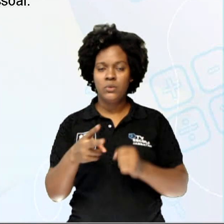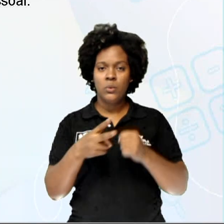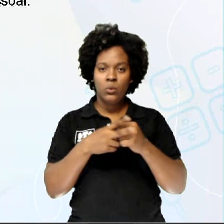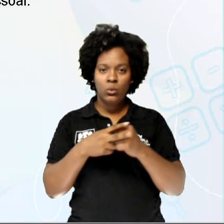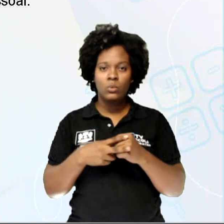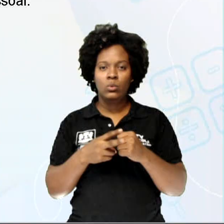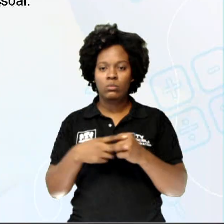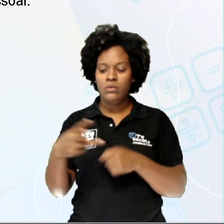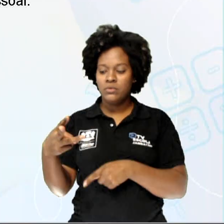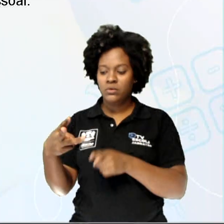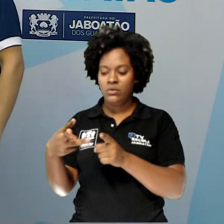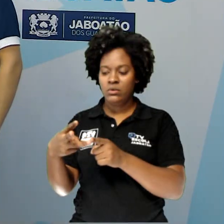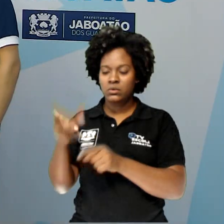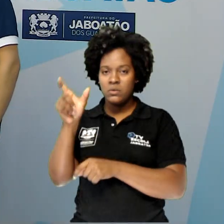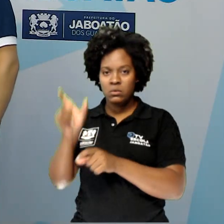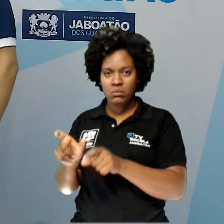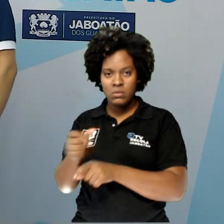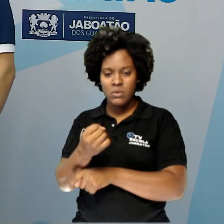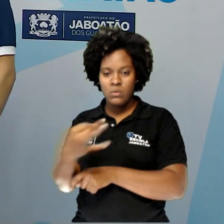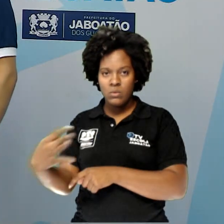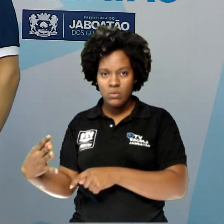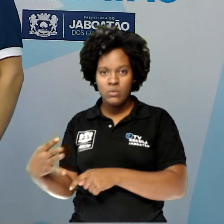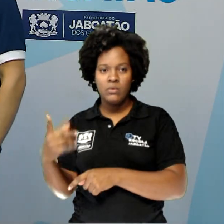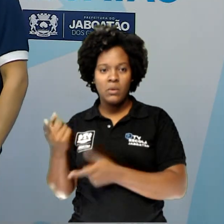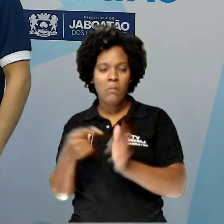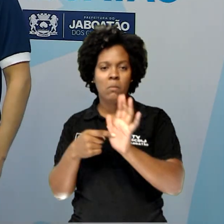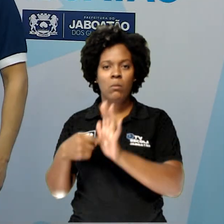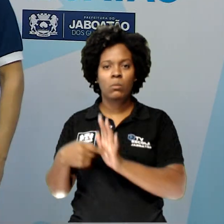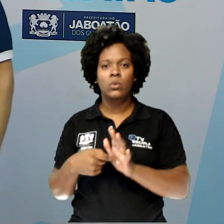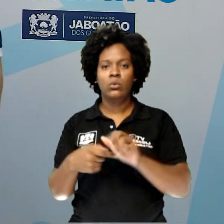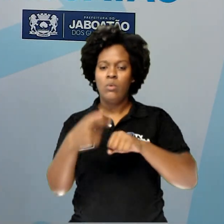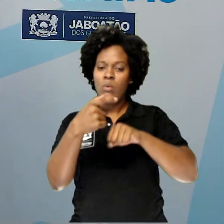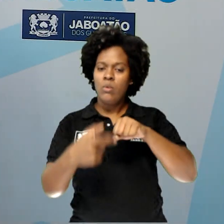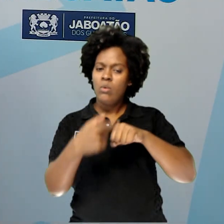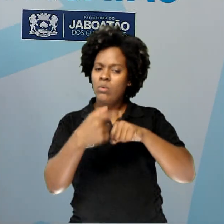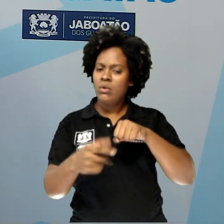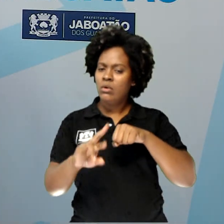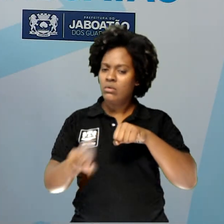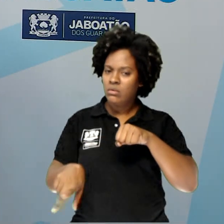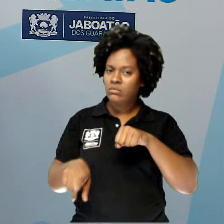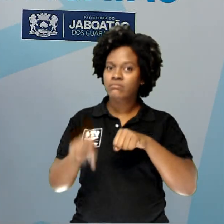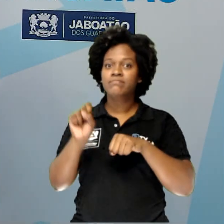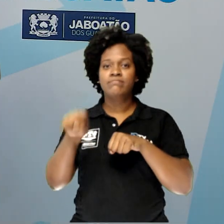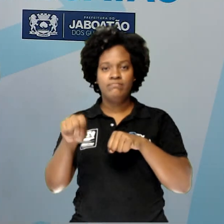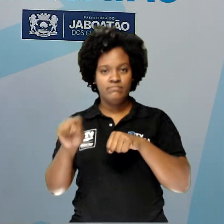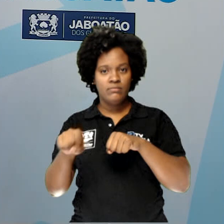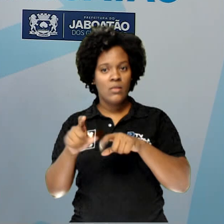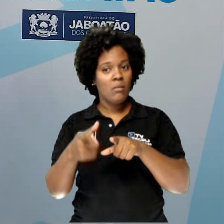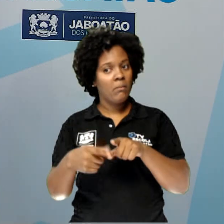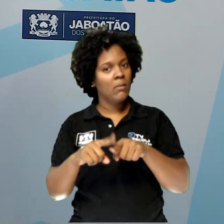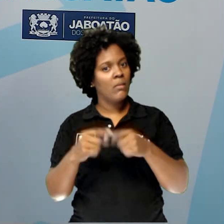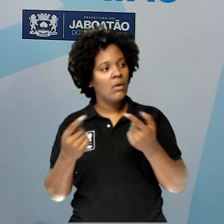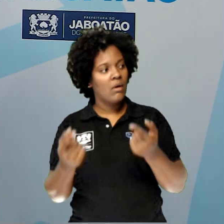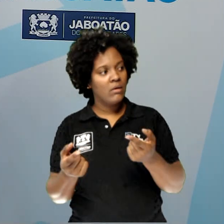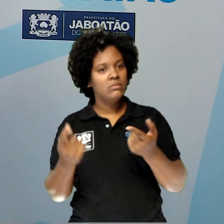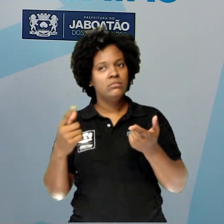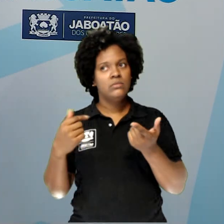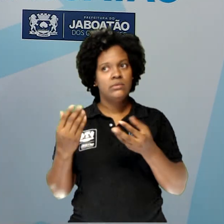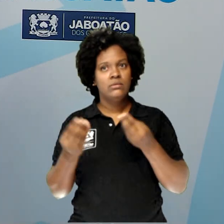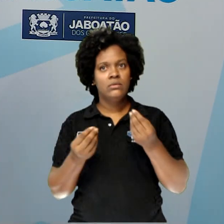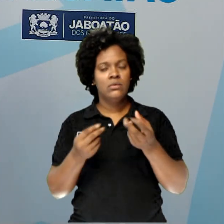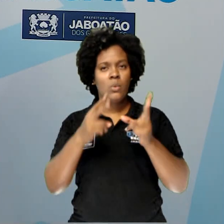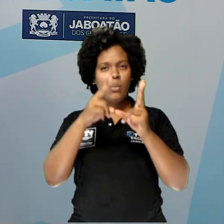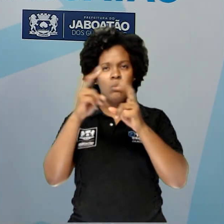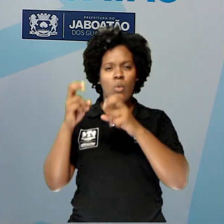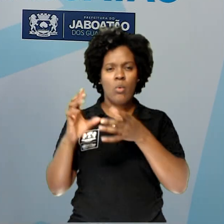que ficam na terceira pessoa do plural, eles indicam sujeito indeterminado sim, a não ser que dentro de um outro